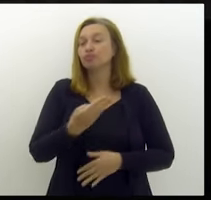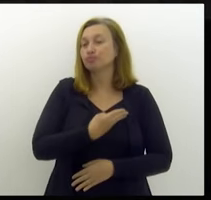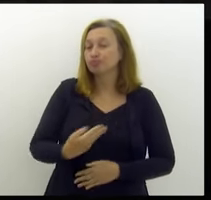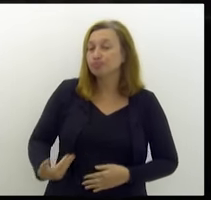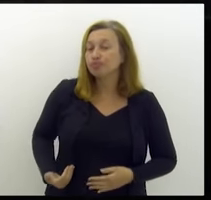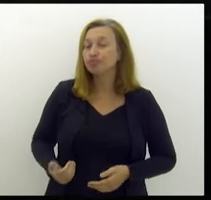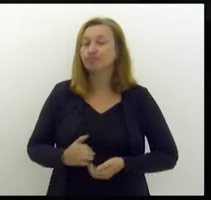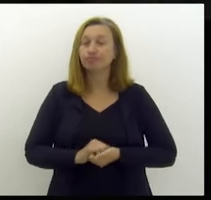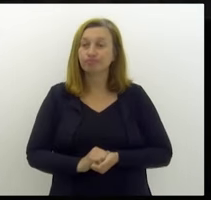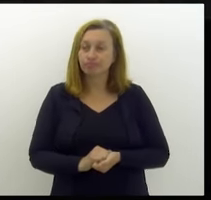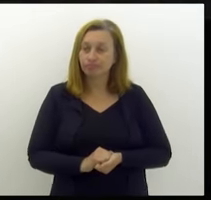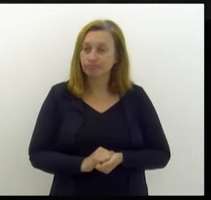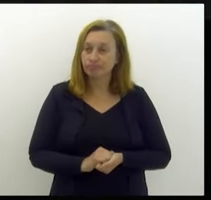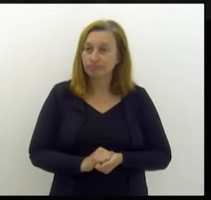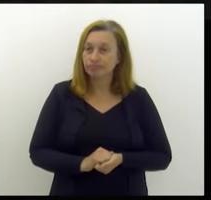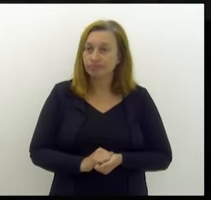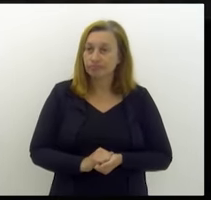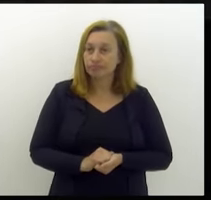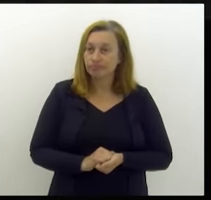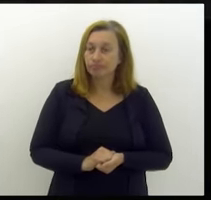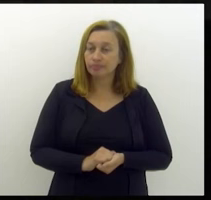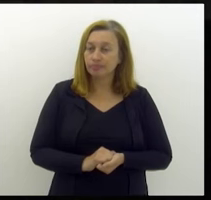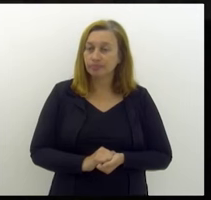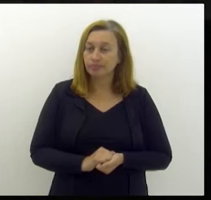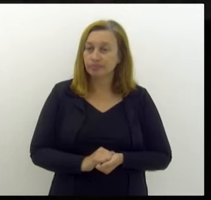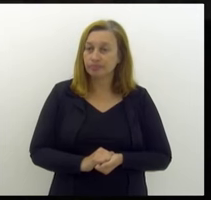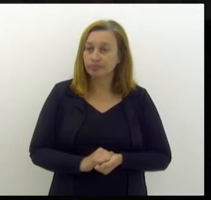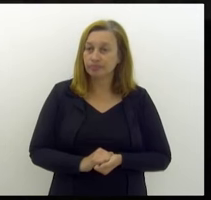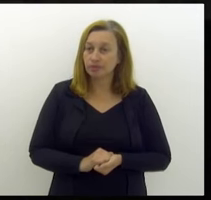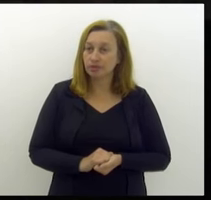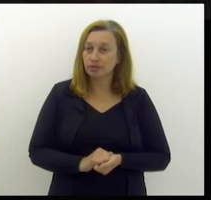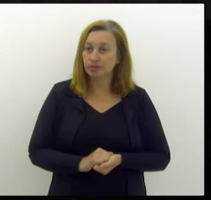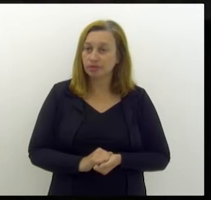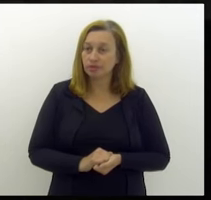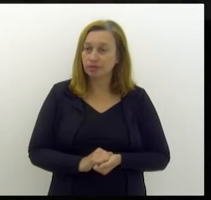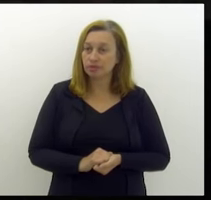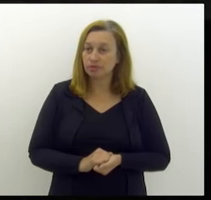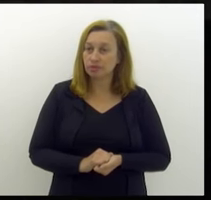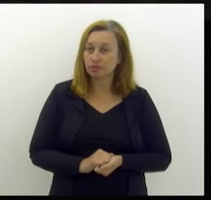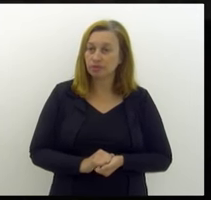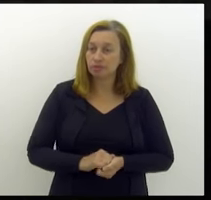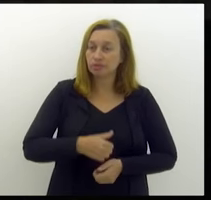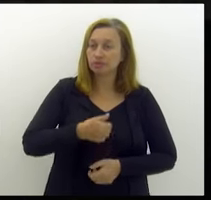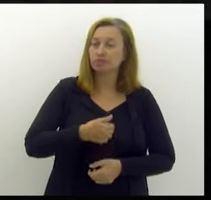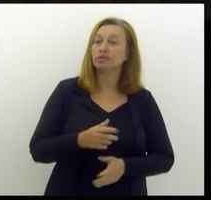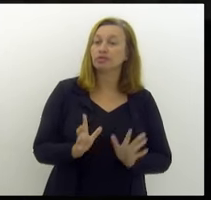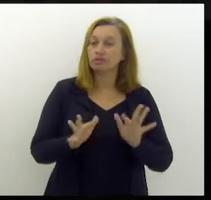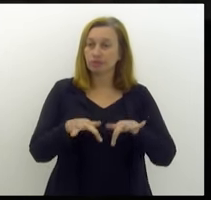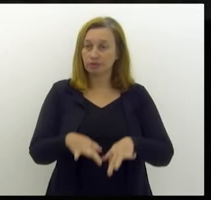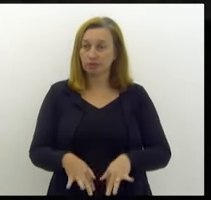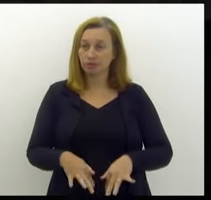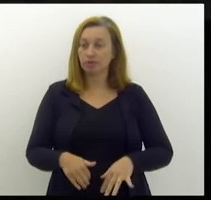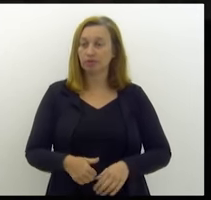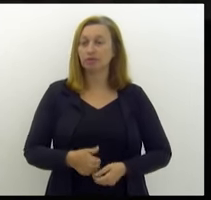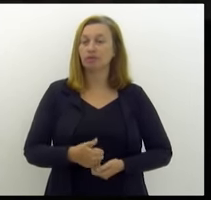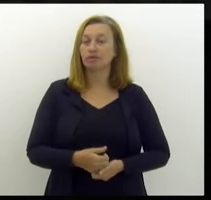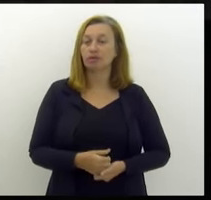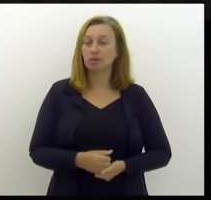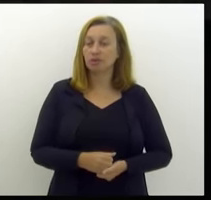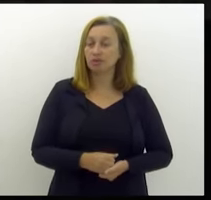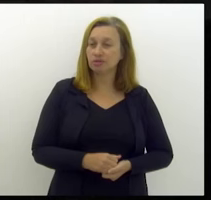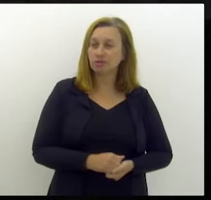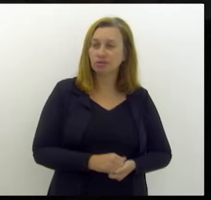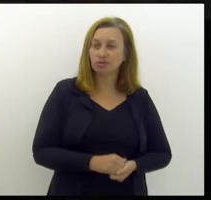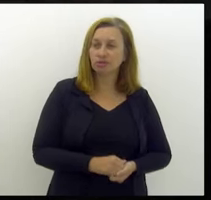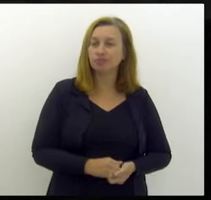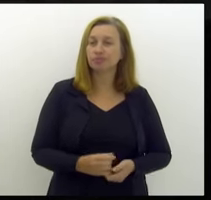Governador nós no final do primeiro semestre a base do governo aprovou